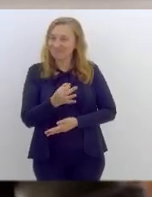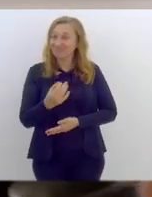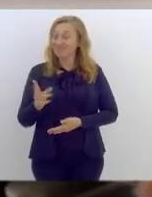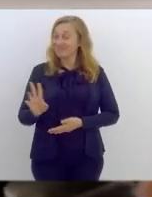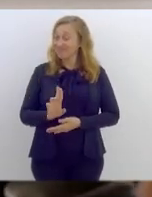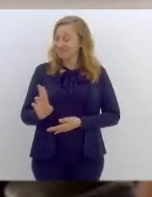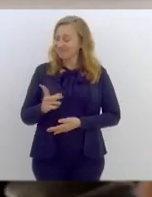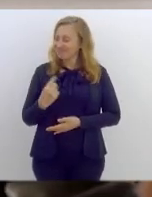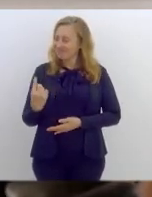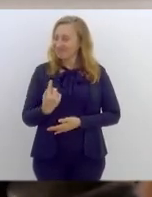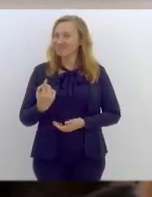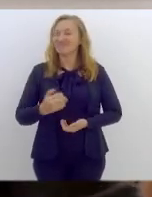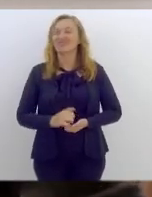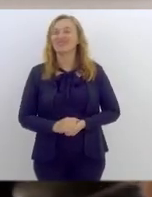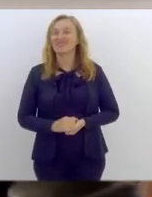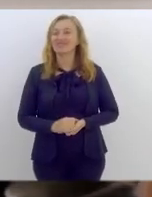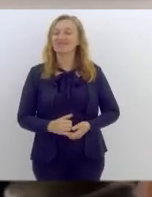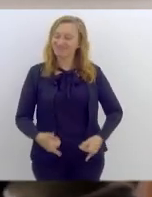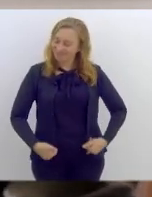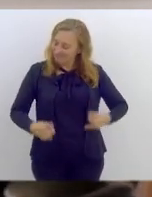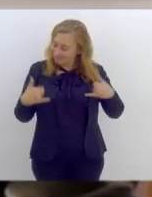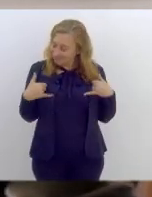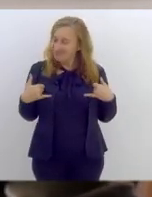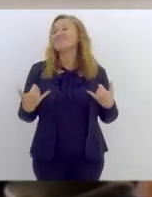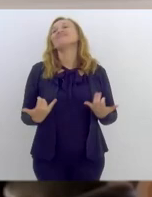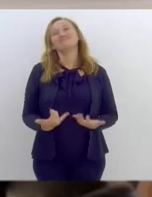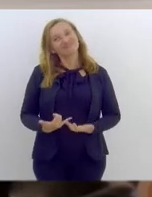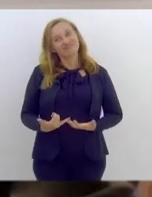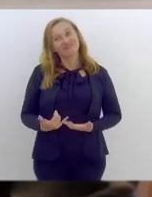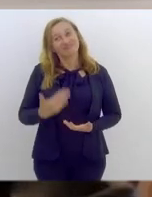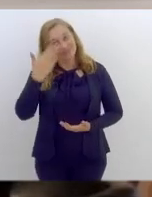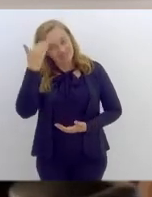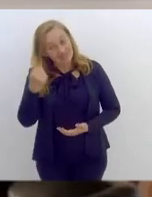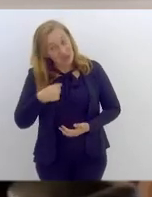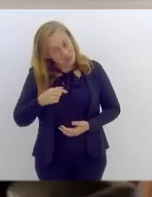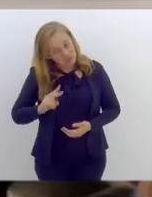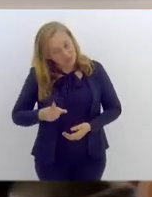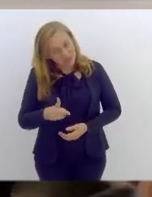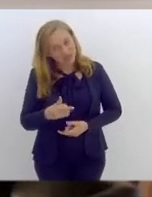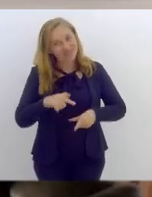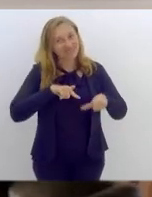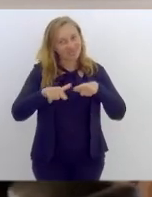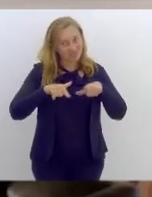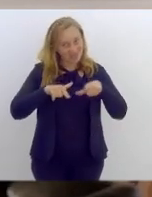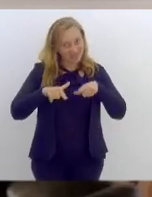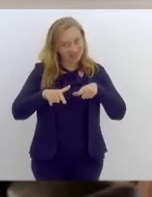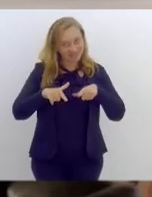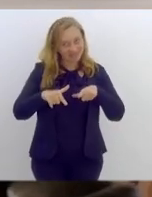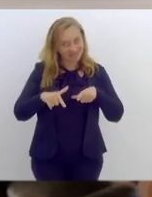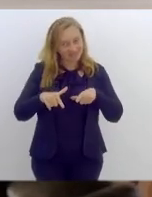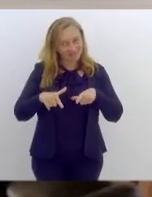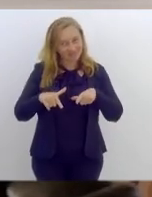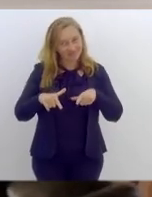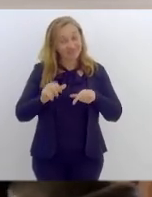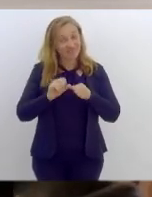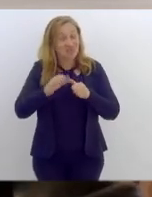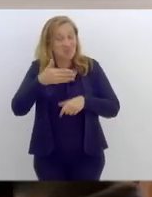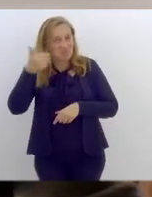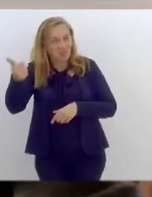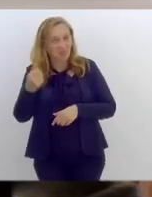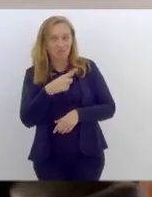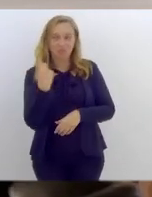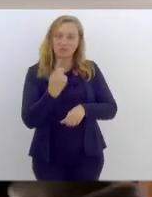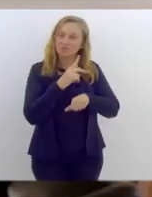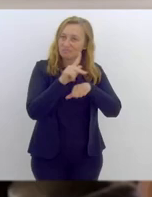nome, muito honrado, e fiquem sabendo que continuarei trabalhando para fazer o melhor para o nosso